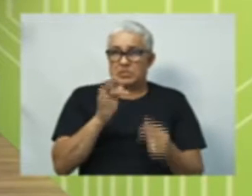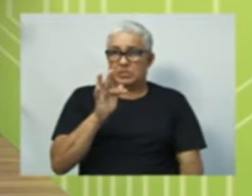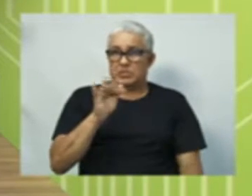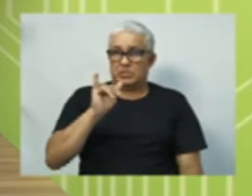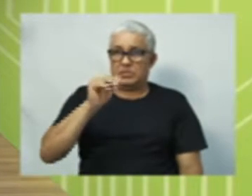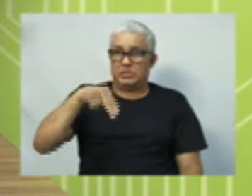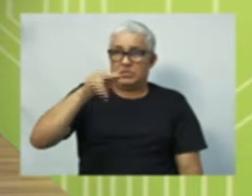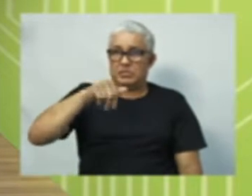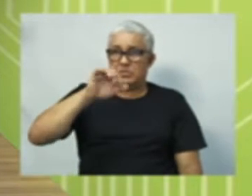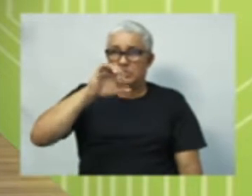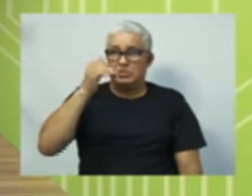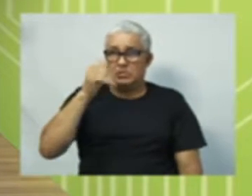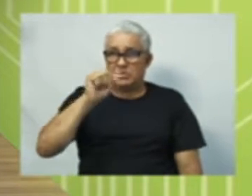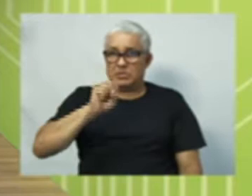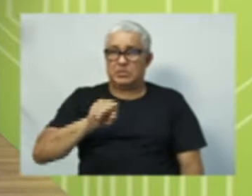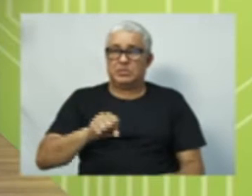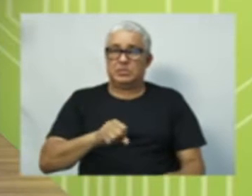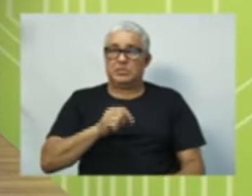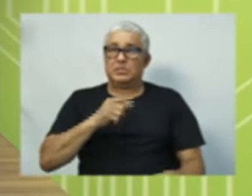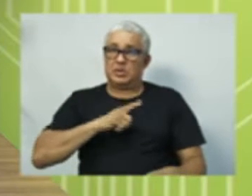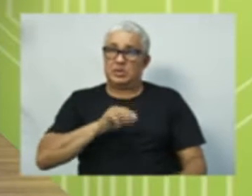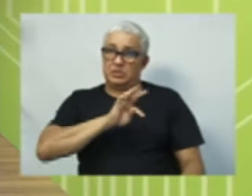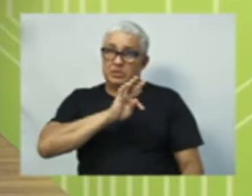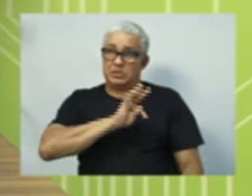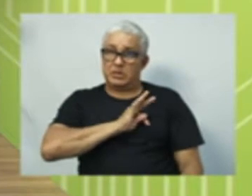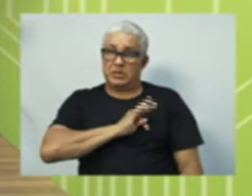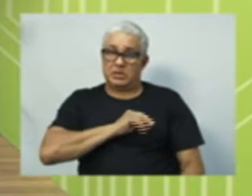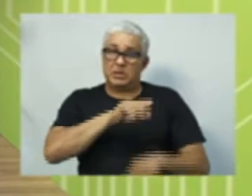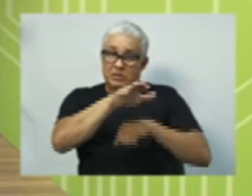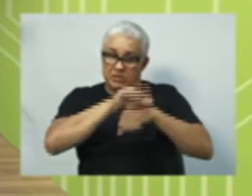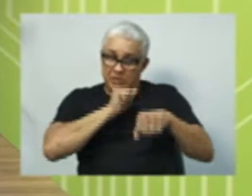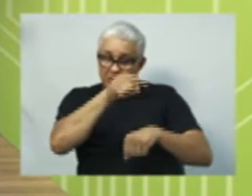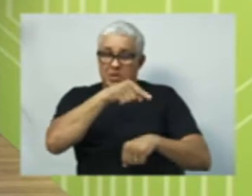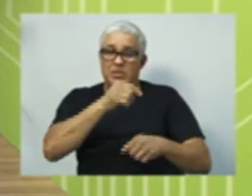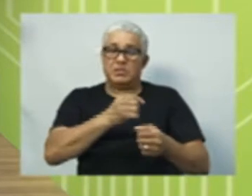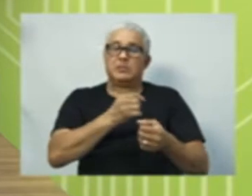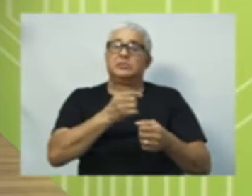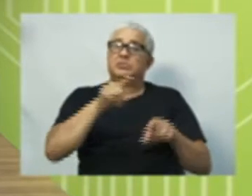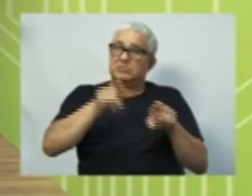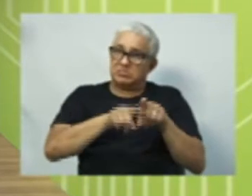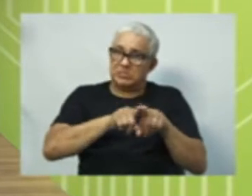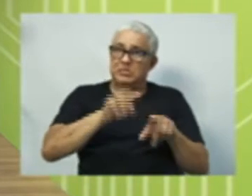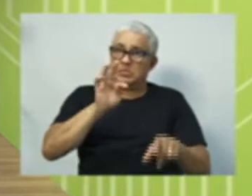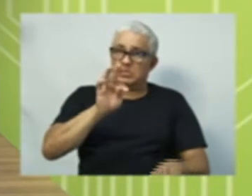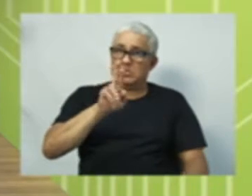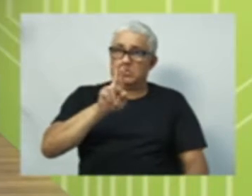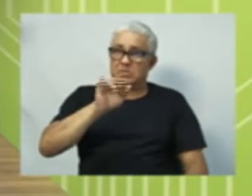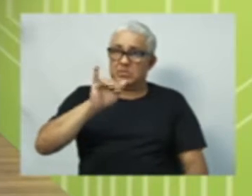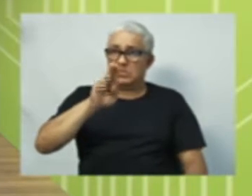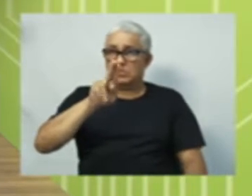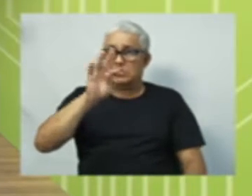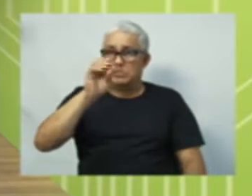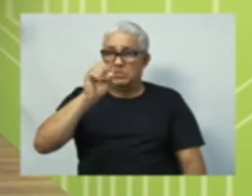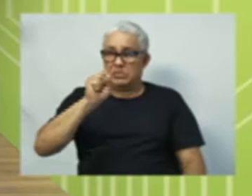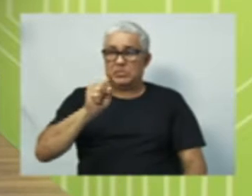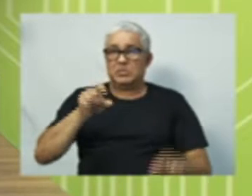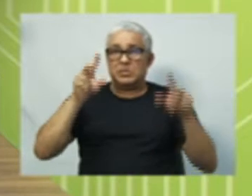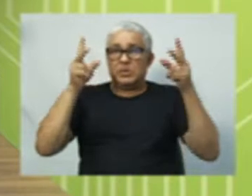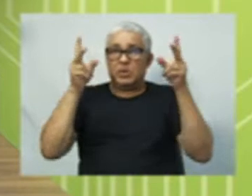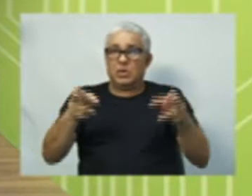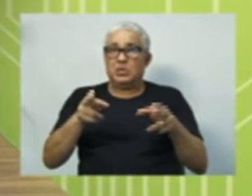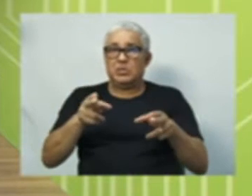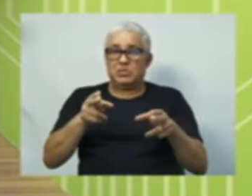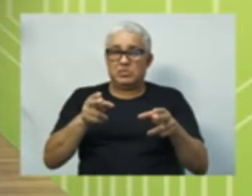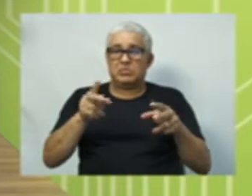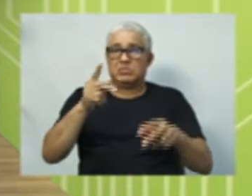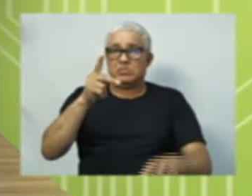que com o seu preço? Ela vai botar os impostos, os tributos, em cima do valor dos preços.